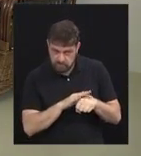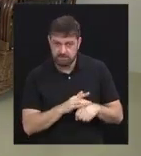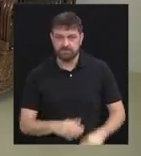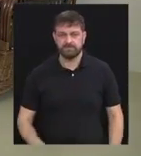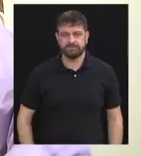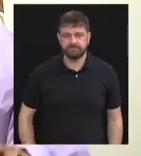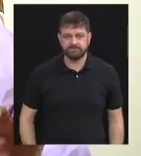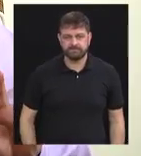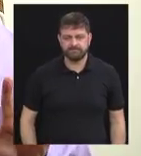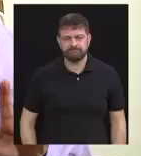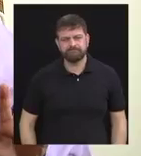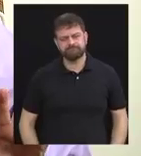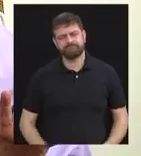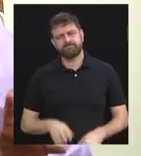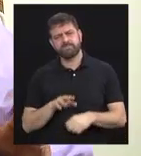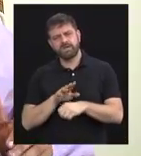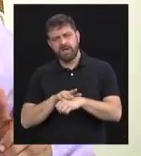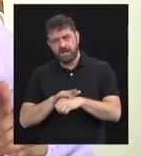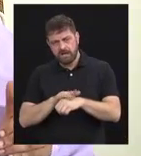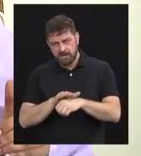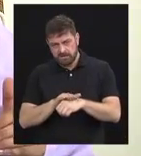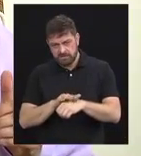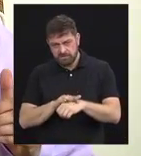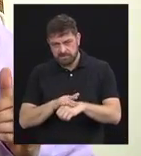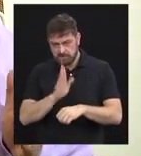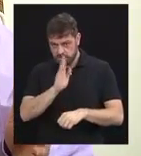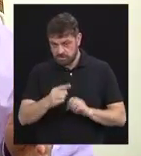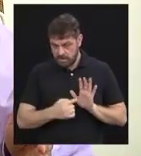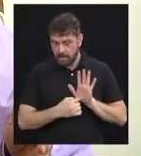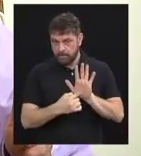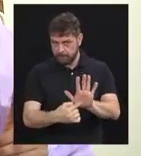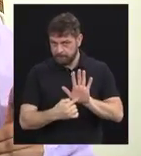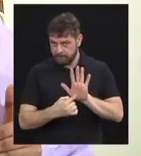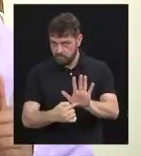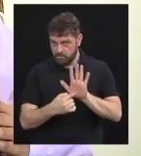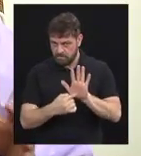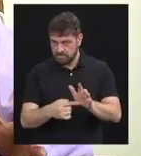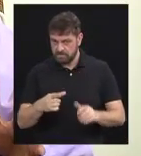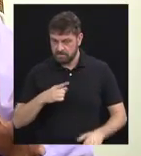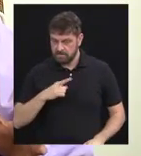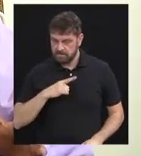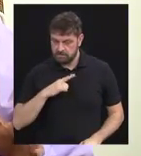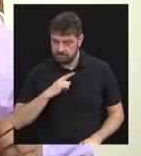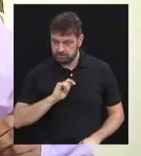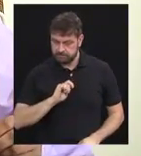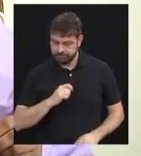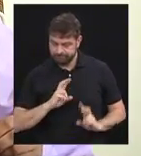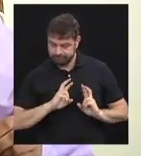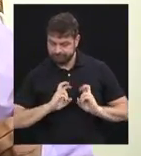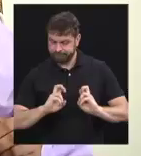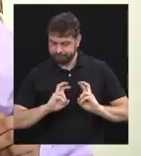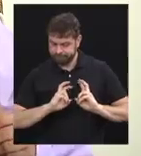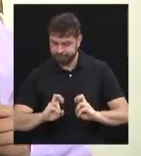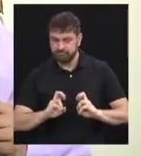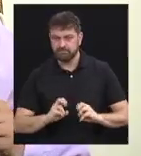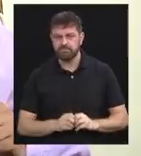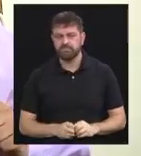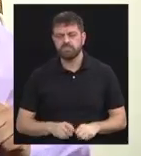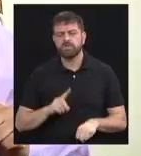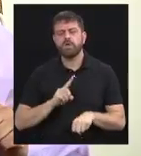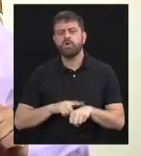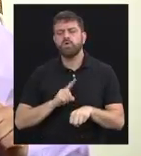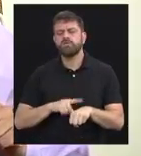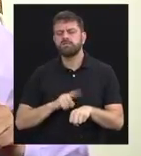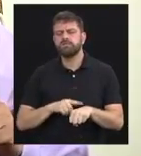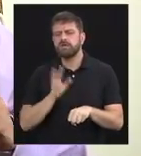preciso dessa doença. Essa doença, ela já dá os sinais, ela tem ali os sinais. E quanto